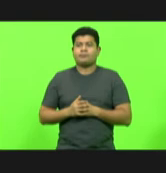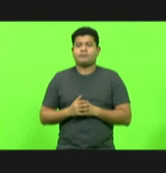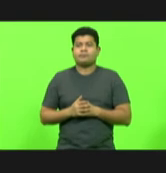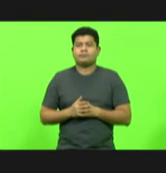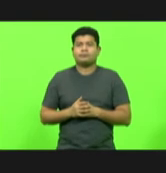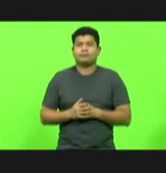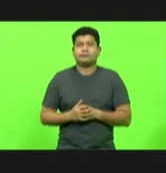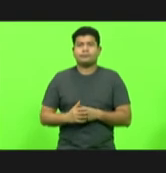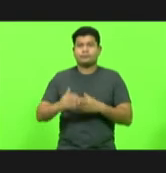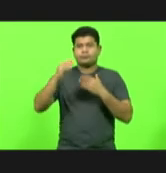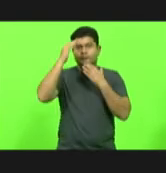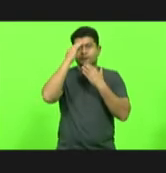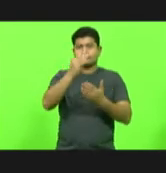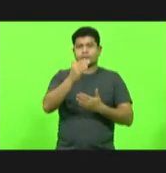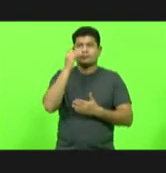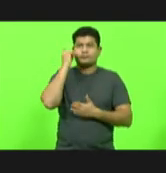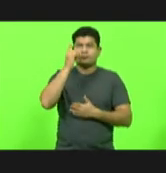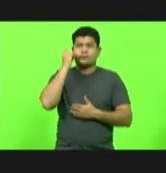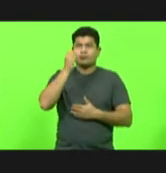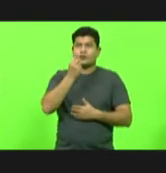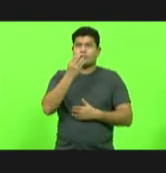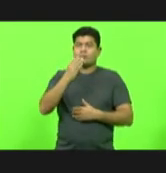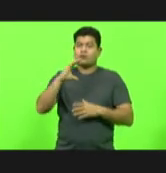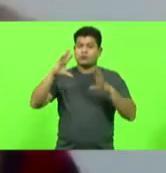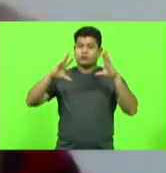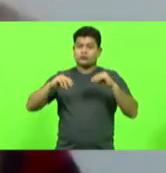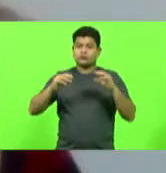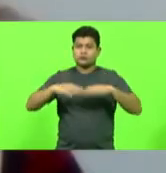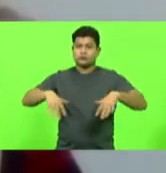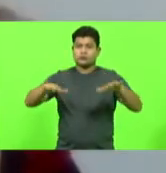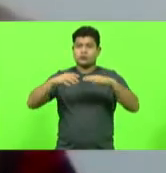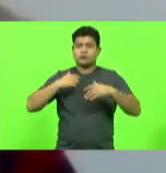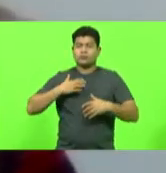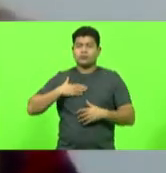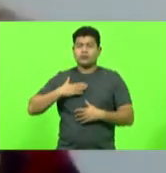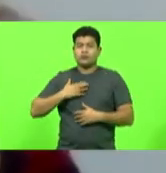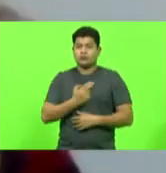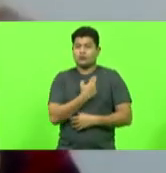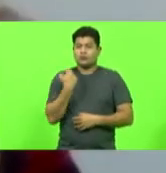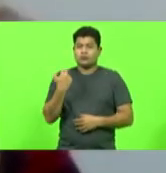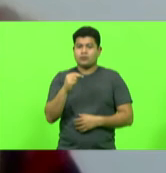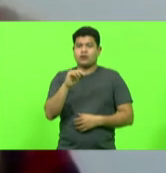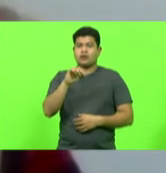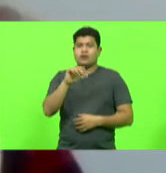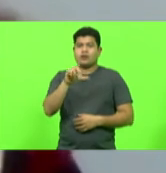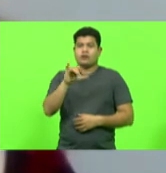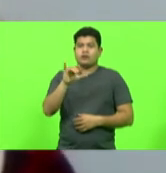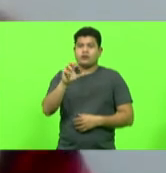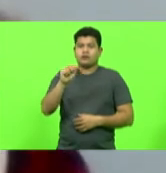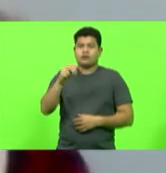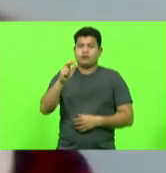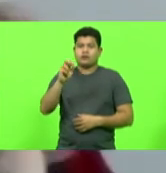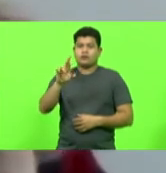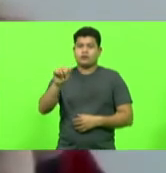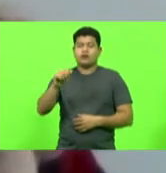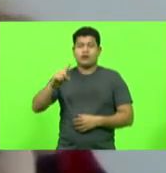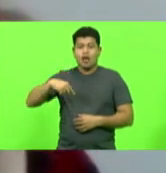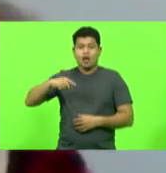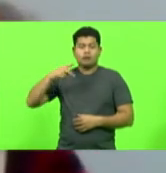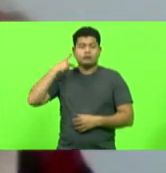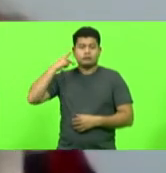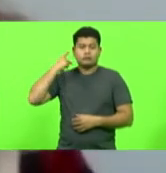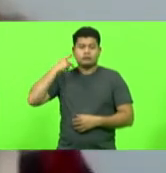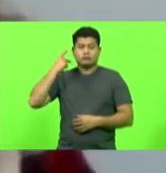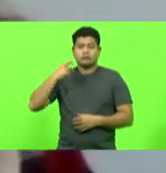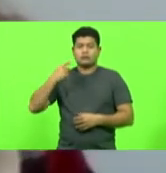Obrigada, deputada. Boa noite a todos. Meu nome, então, é Lia Nara Dalmut, eu sou promotora de justiça, eu estou como